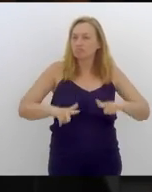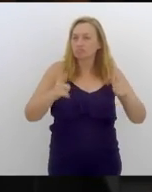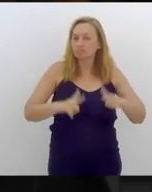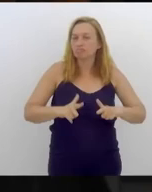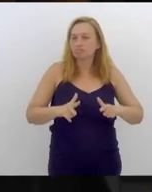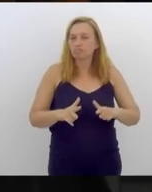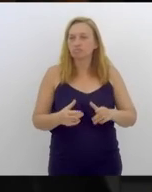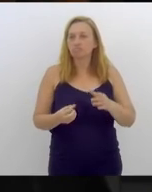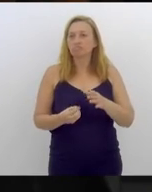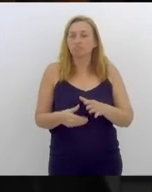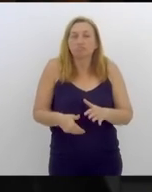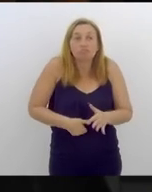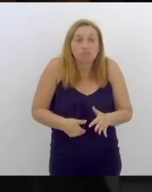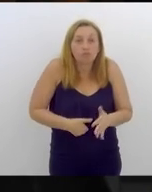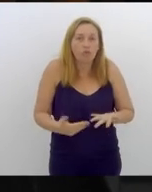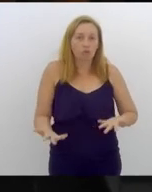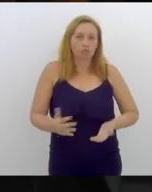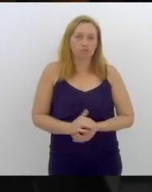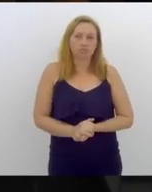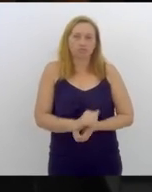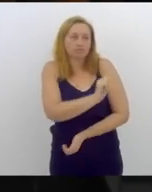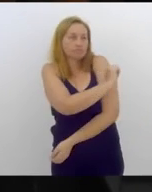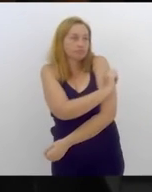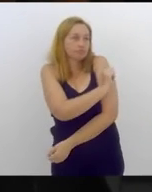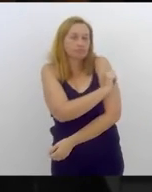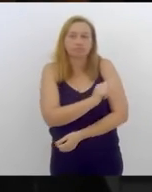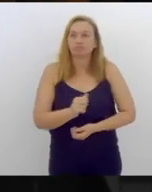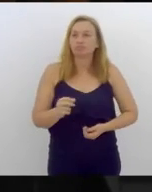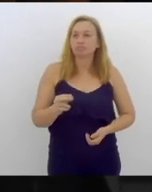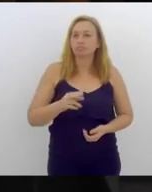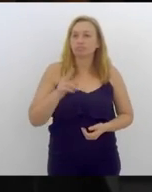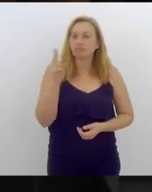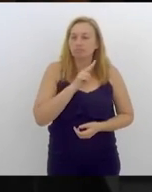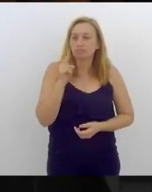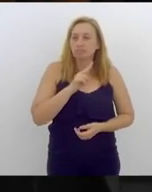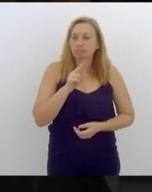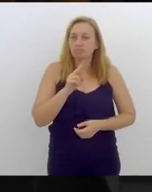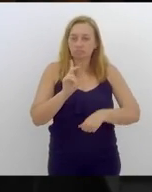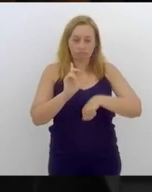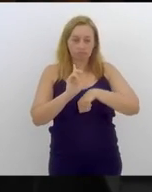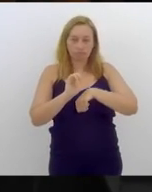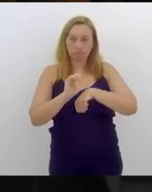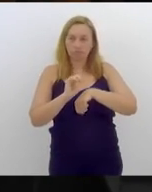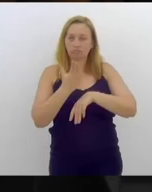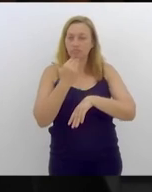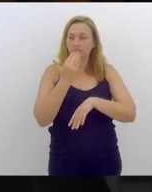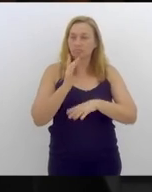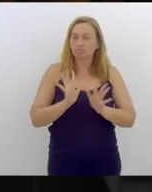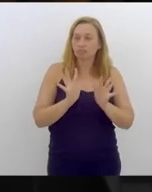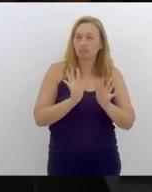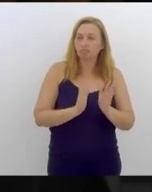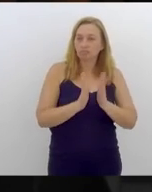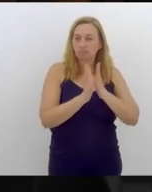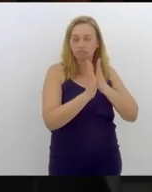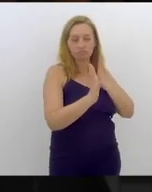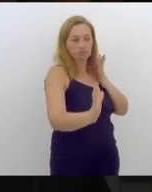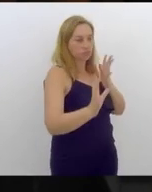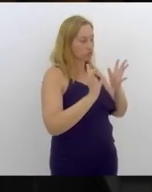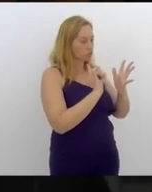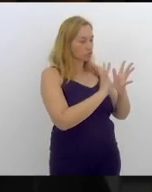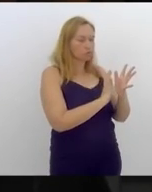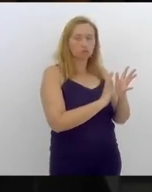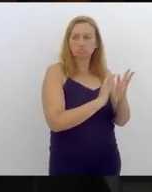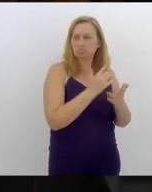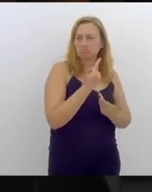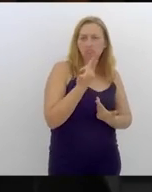de reprodução da Fome os alunos têm que correr na hora do almoço porque quem fica no final da fila não pega fruta não pega carne